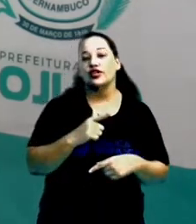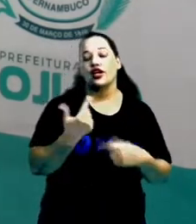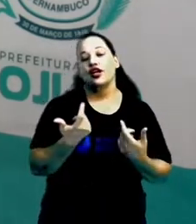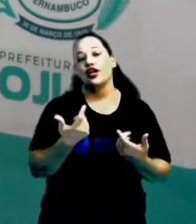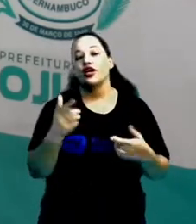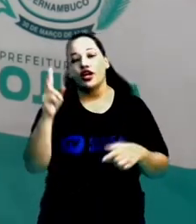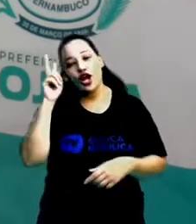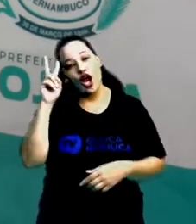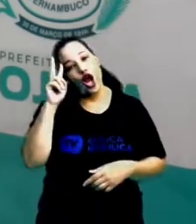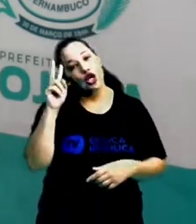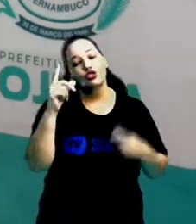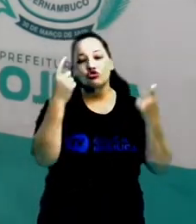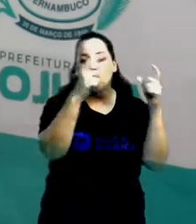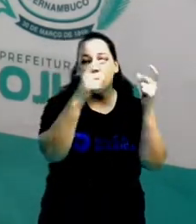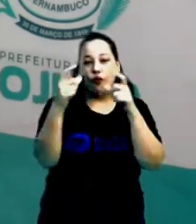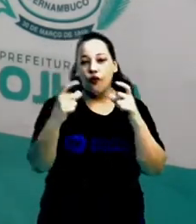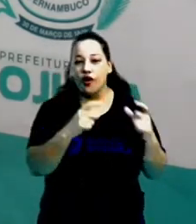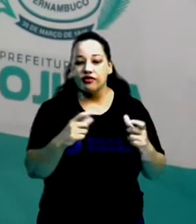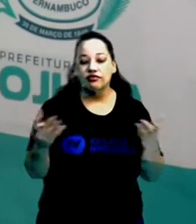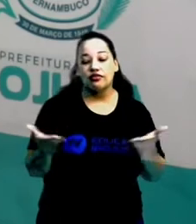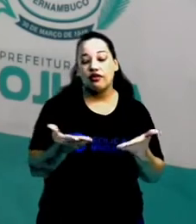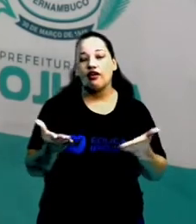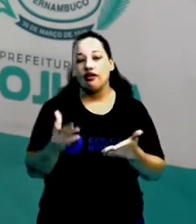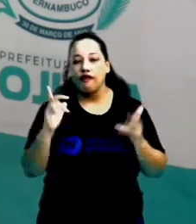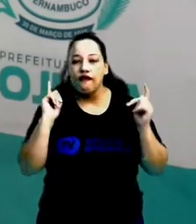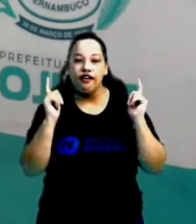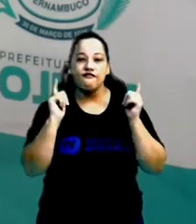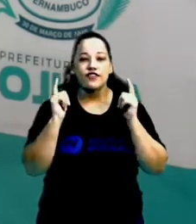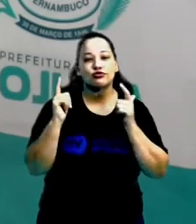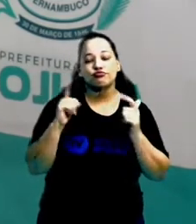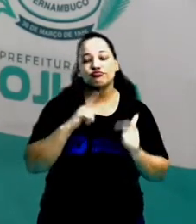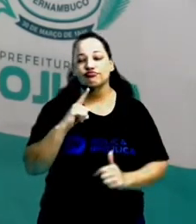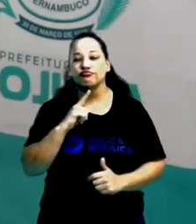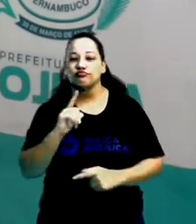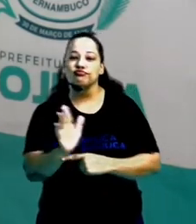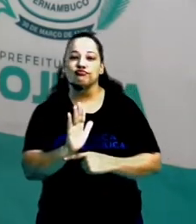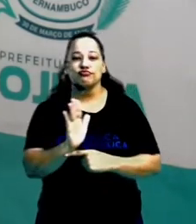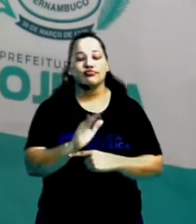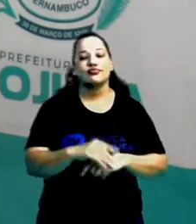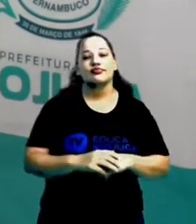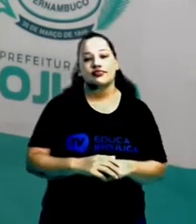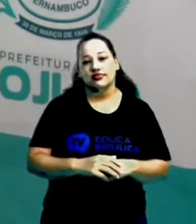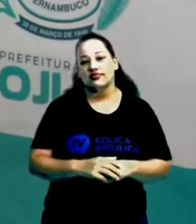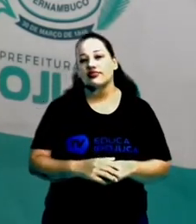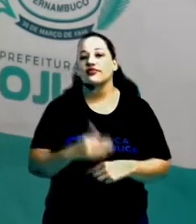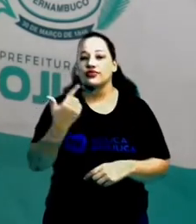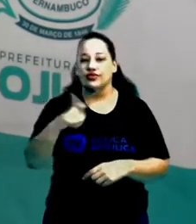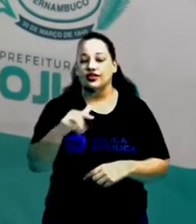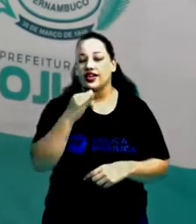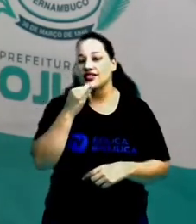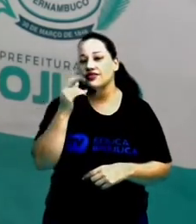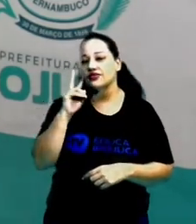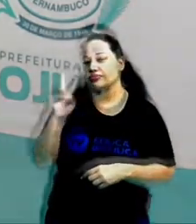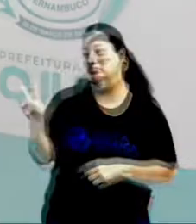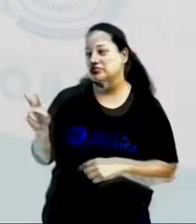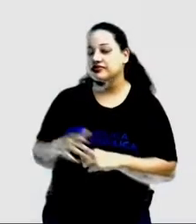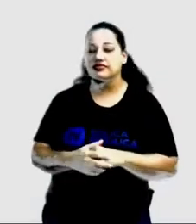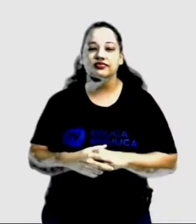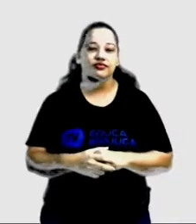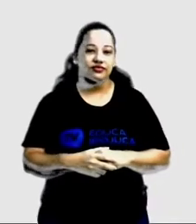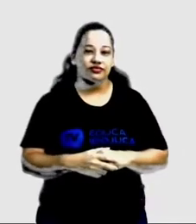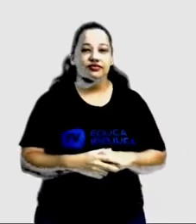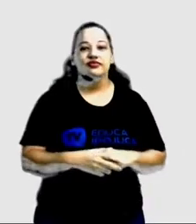e aventura, beleza? Então, qual o exemplo que eu coloquei aqui? Devon loves action movies, ou